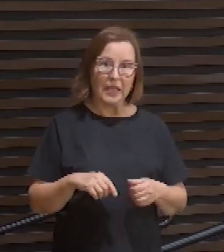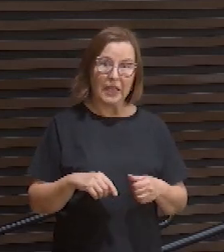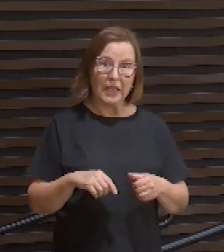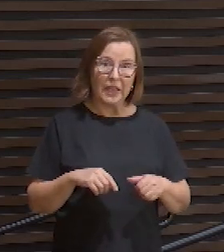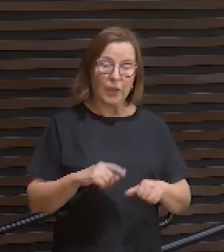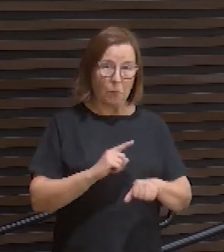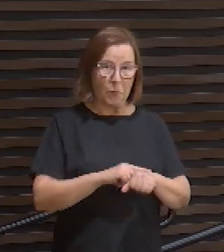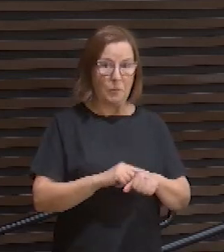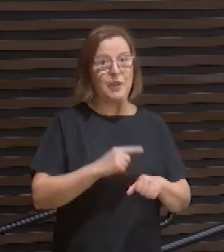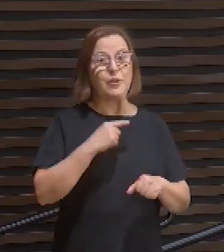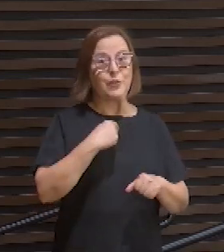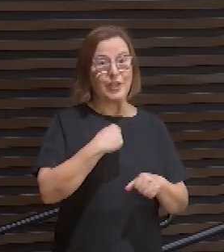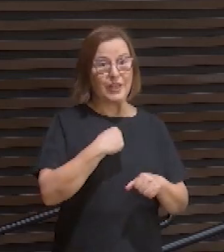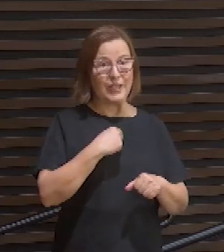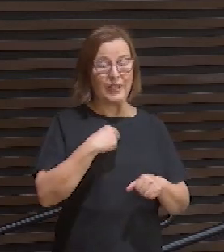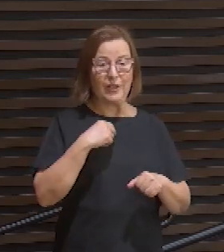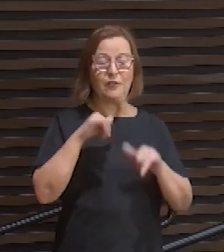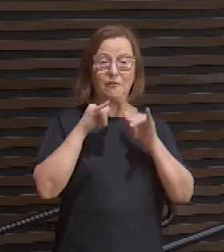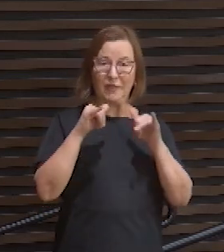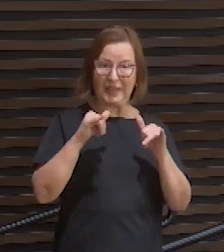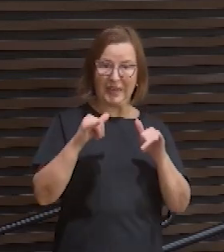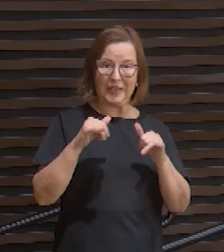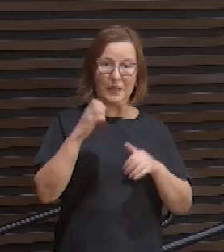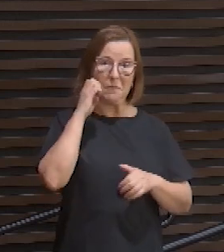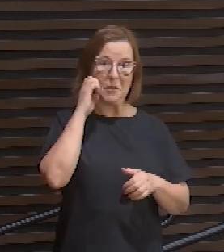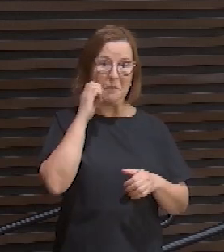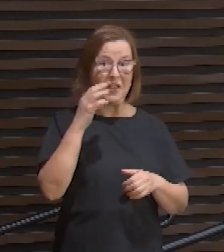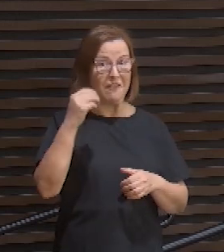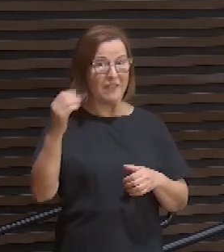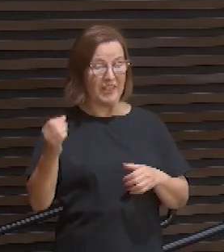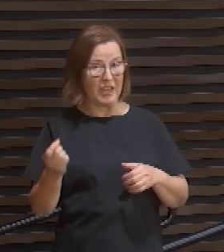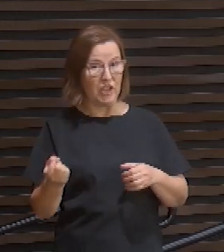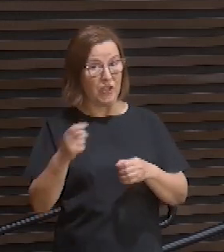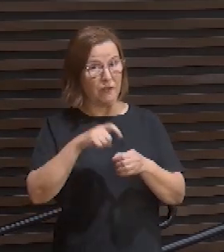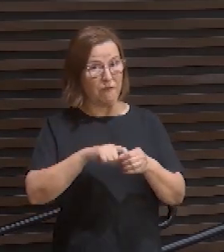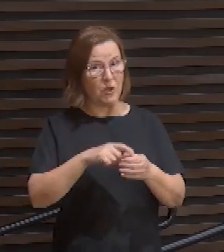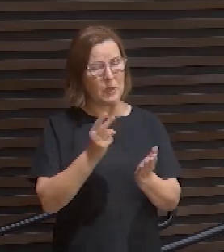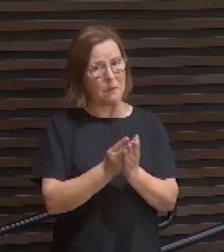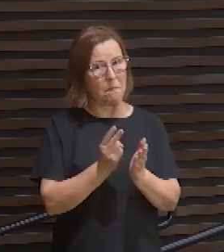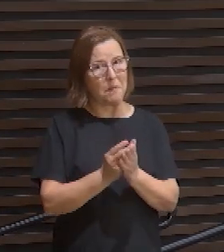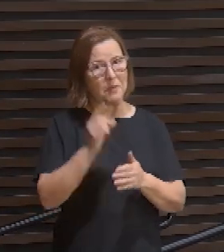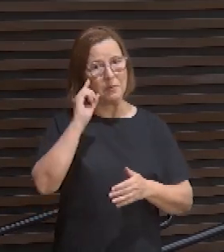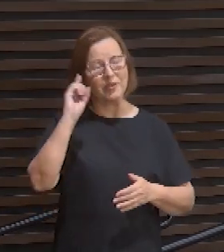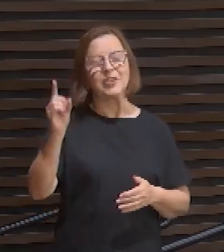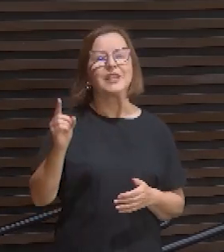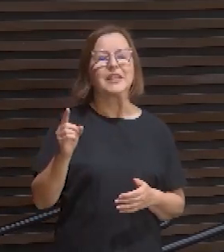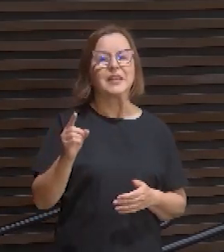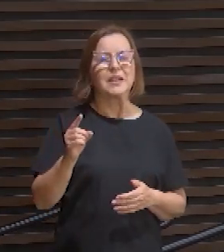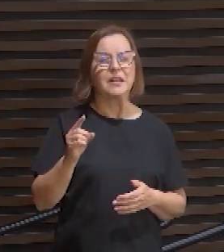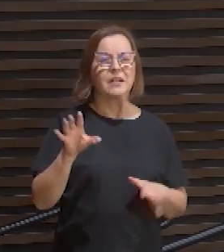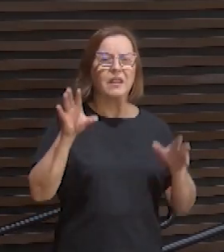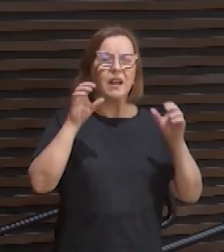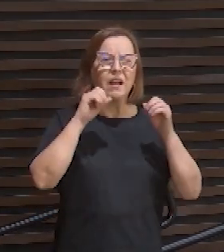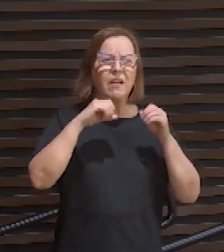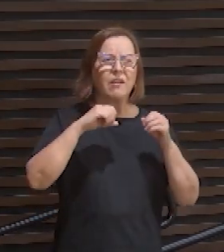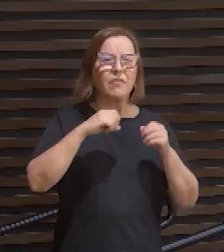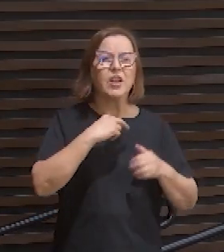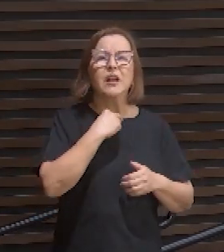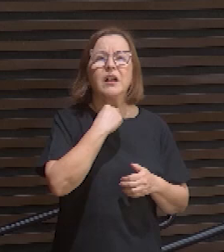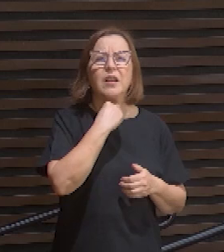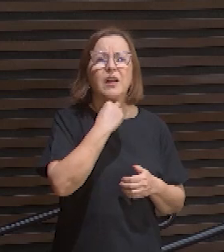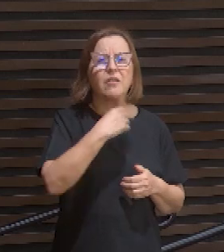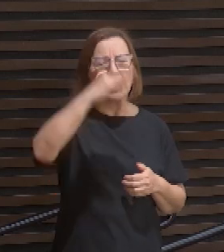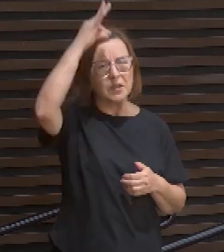ia viajar e ia voltar no mesmo dia, me veio a voz do Espírito dizendo assim: quem é você para